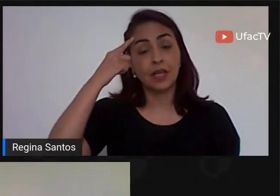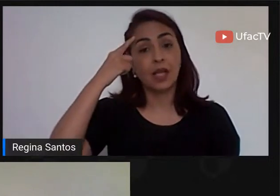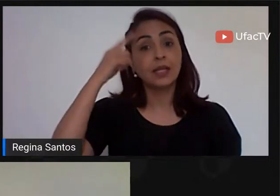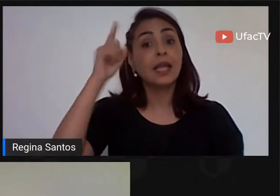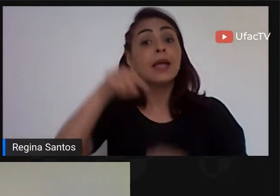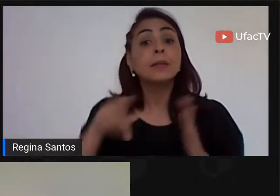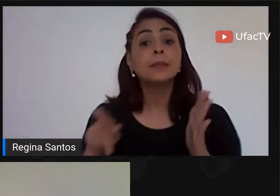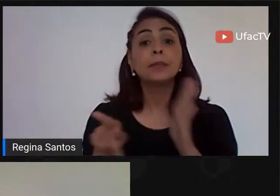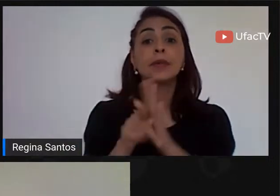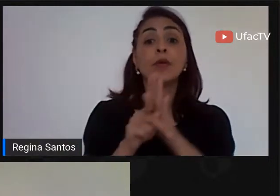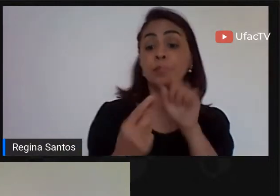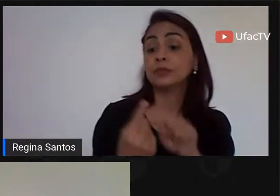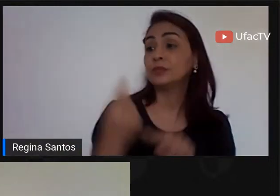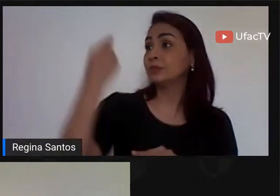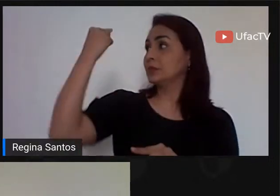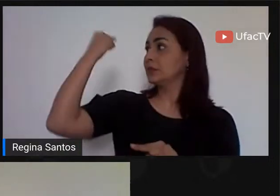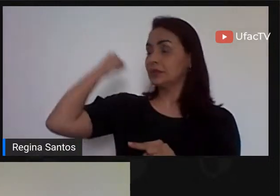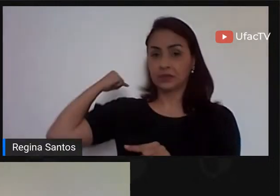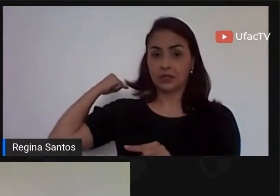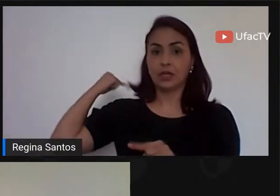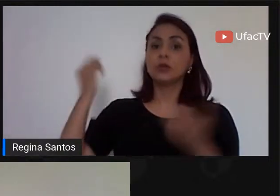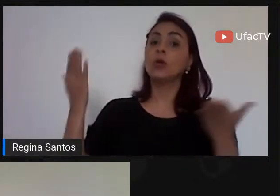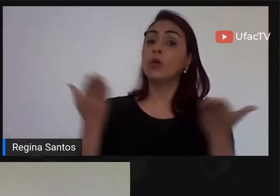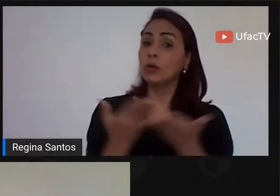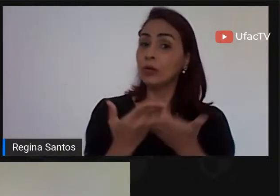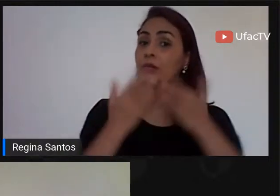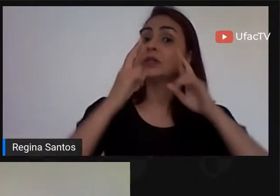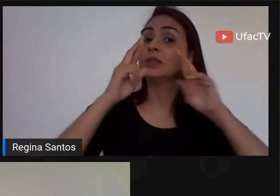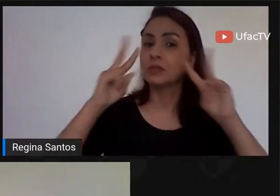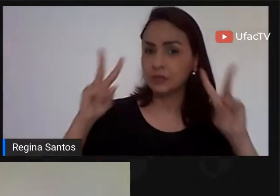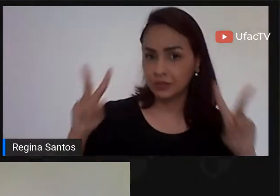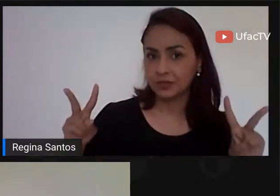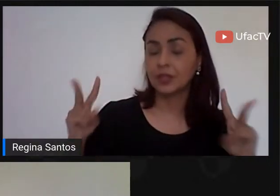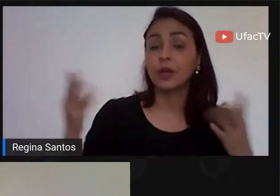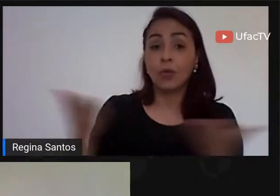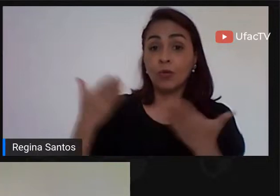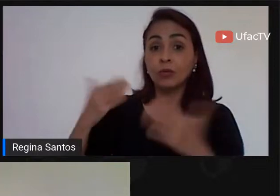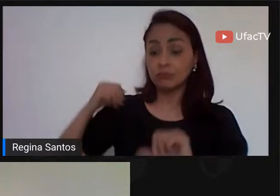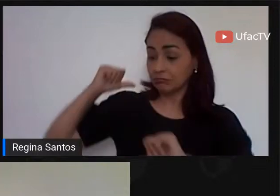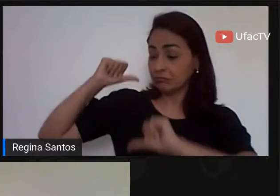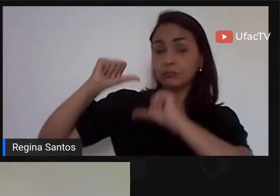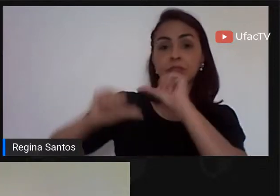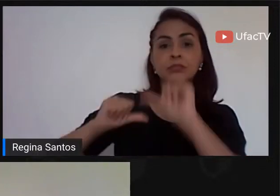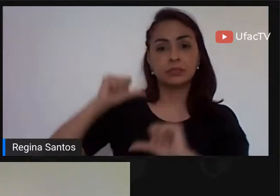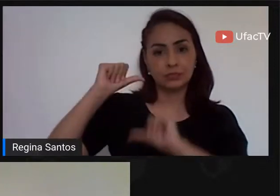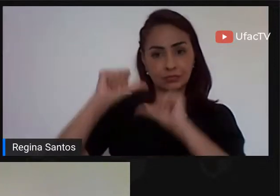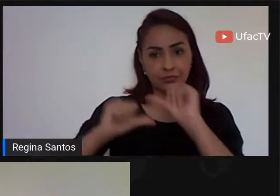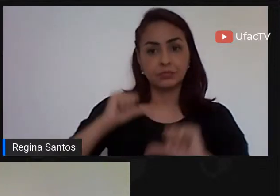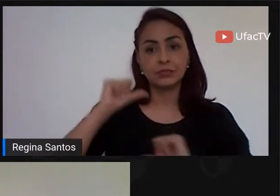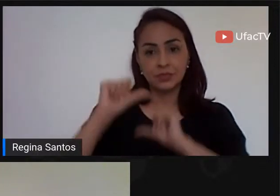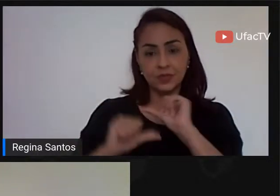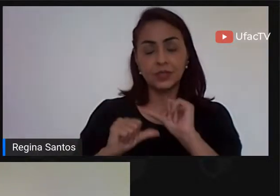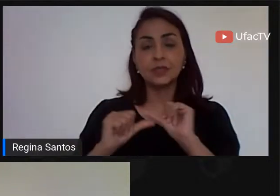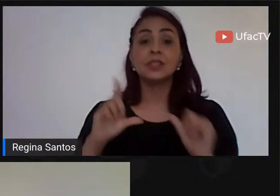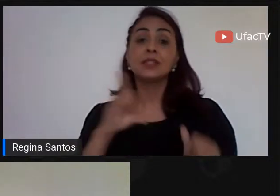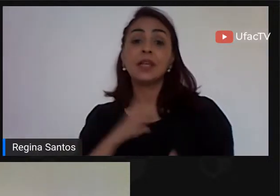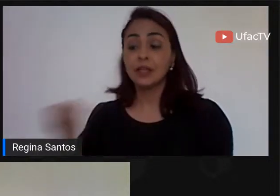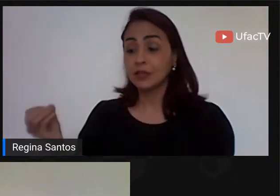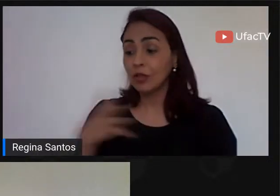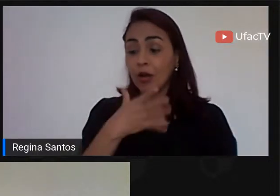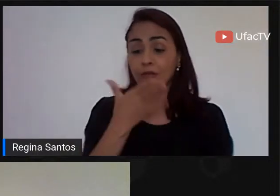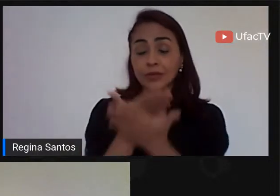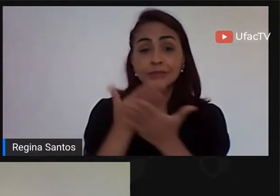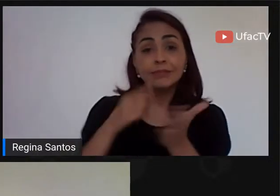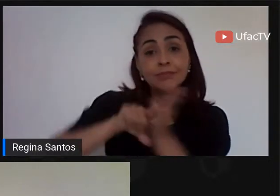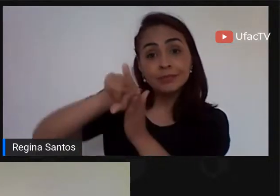desconstruído, né, com novos estudos, os novos estudos do letramento, por exemplo, desconstrói essa ideia da grande